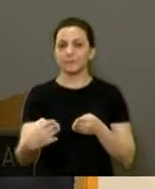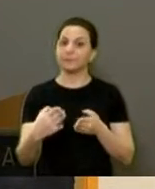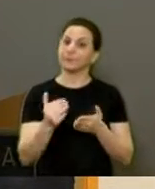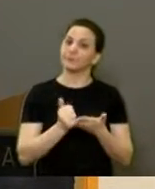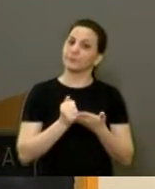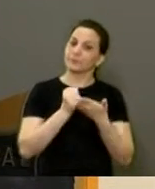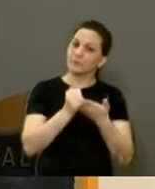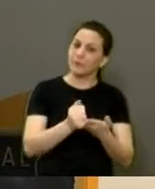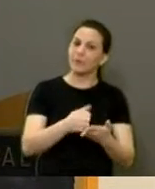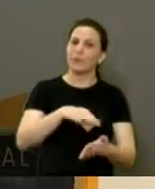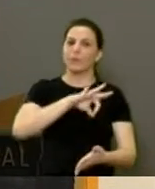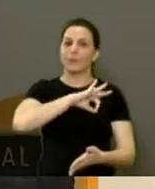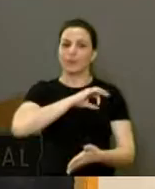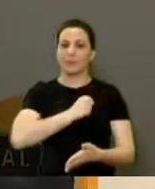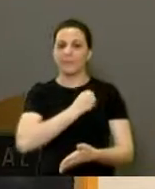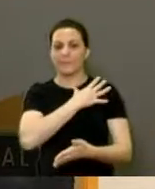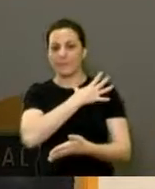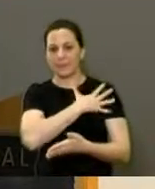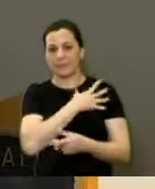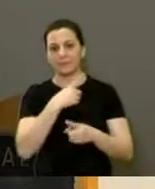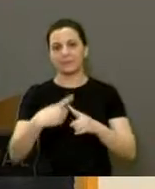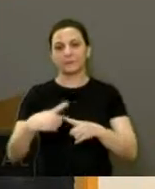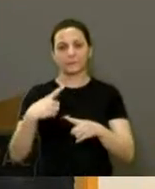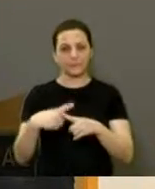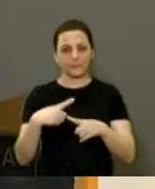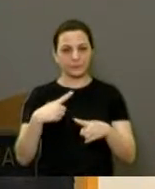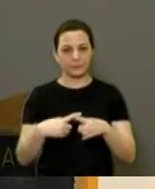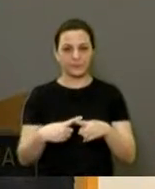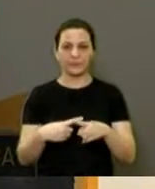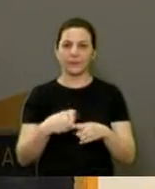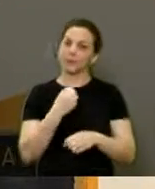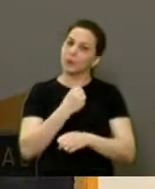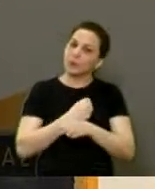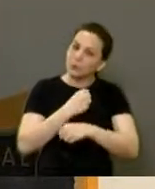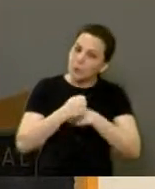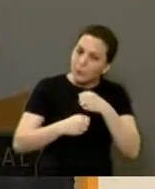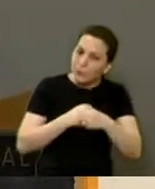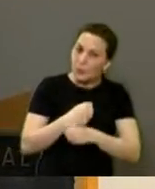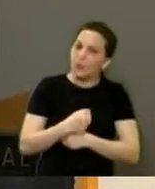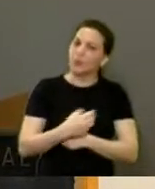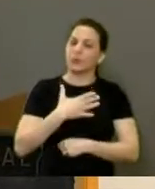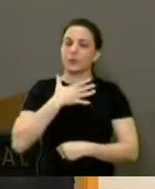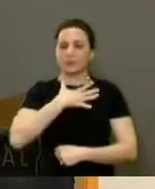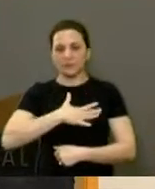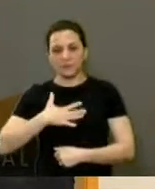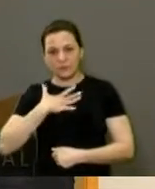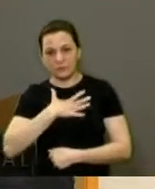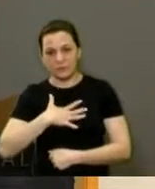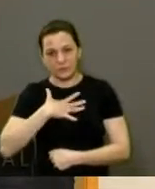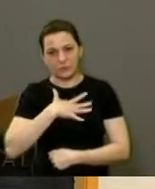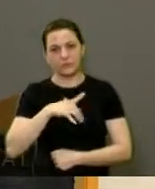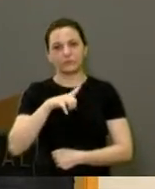Polícia Militar, porque esse ano eu tive o prazer